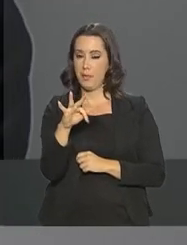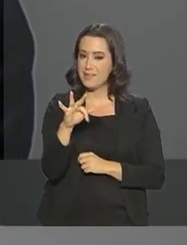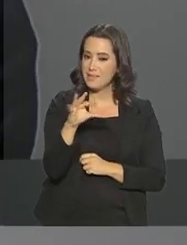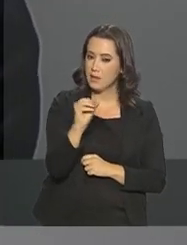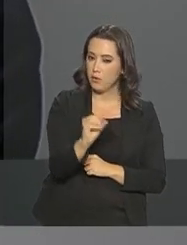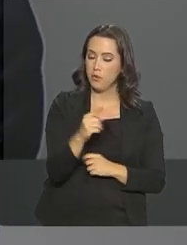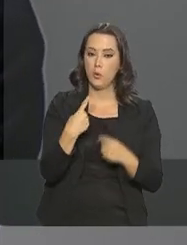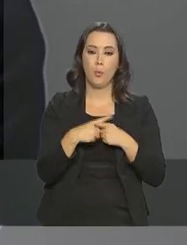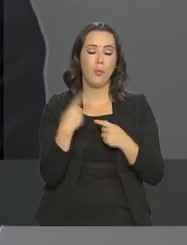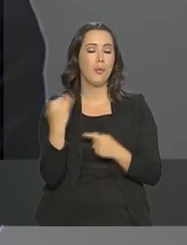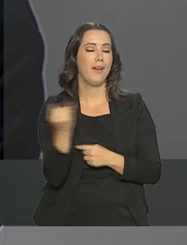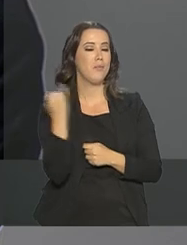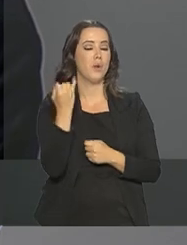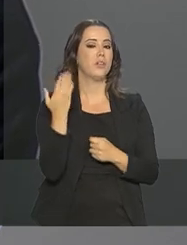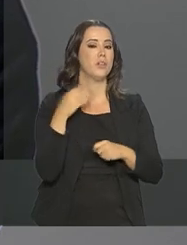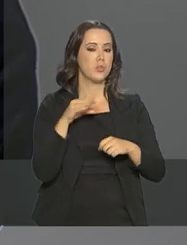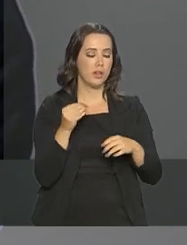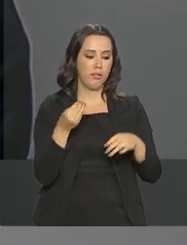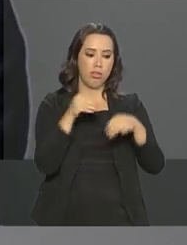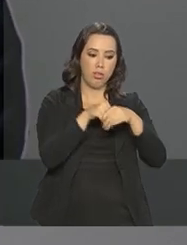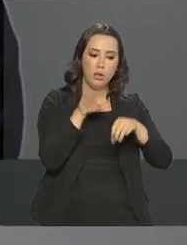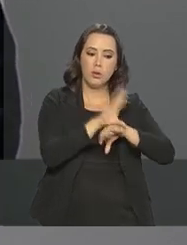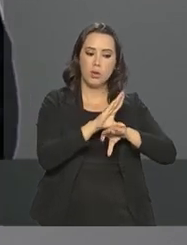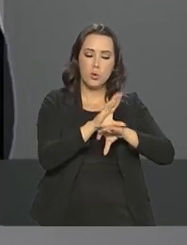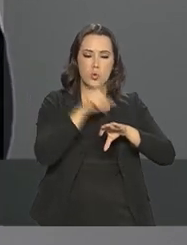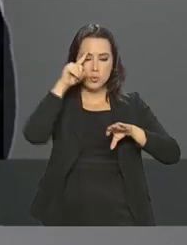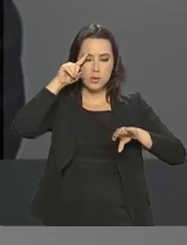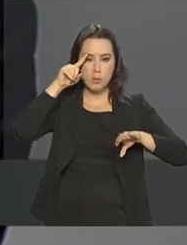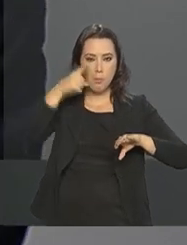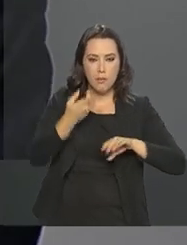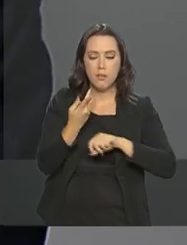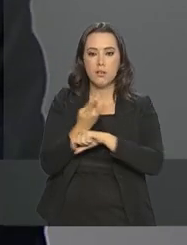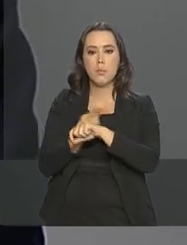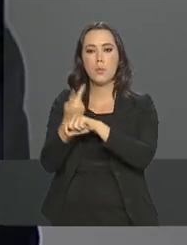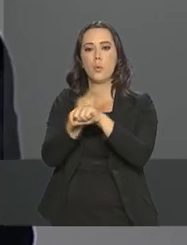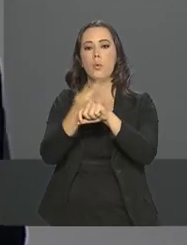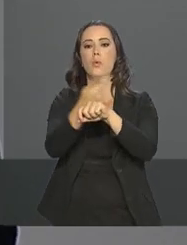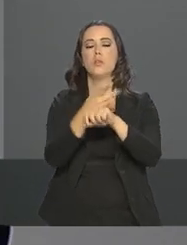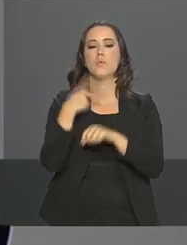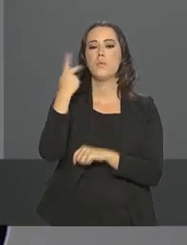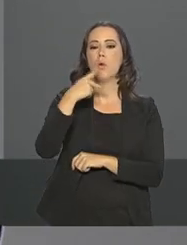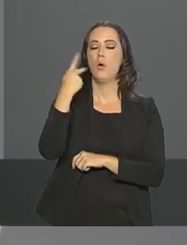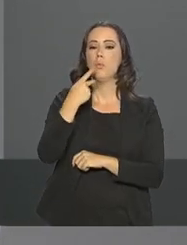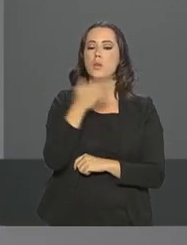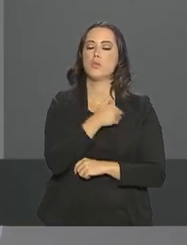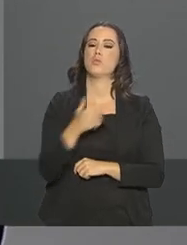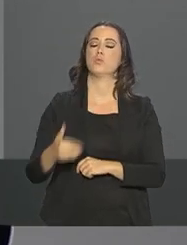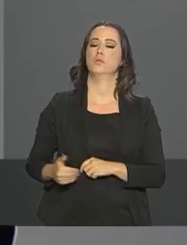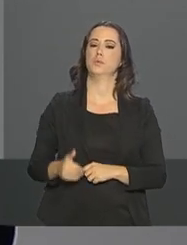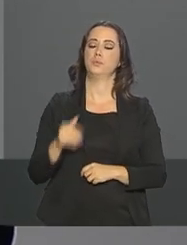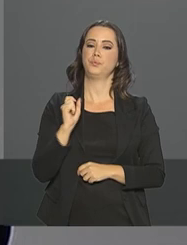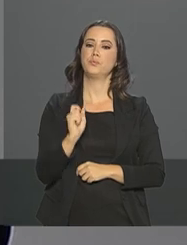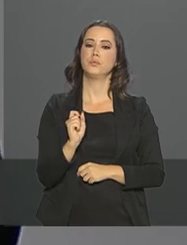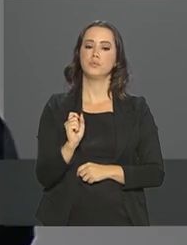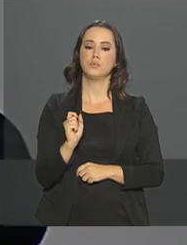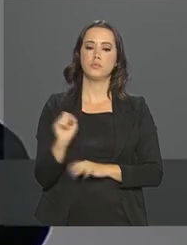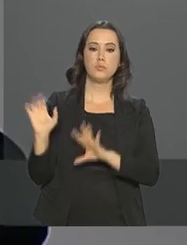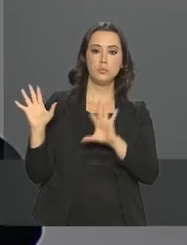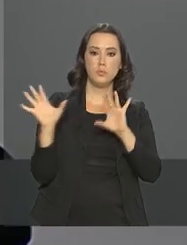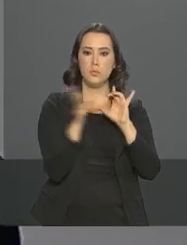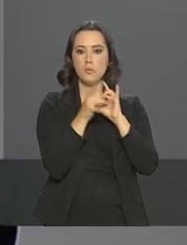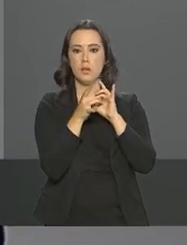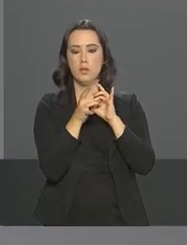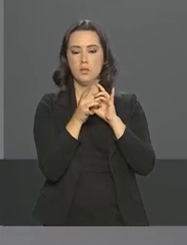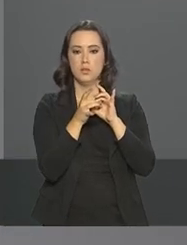que nós devemos praticar e buscar uma política pública é de união